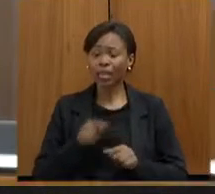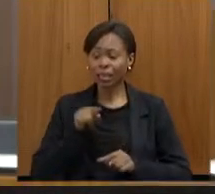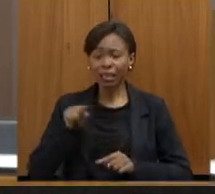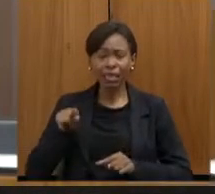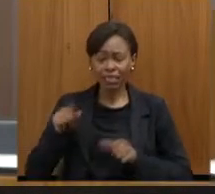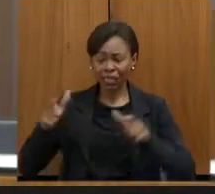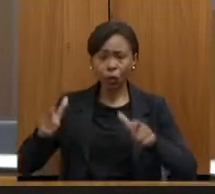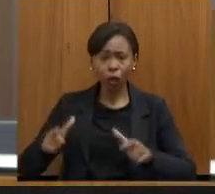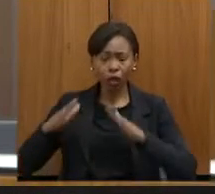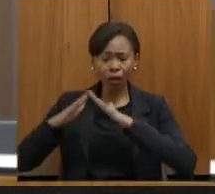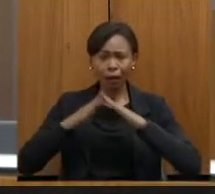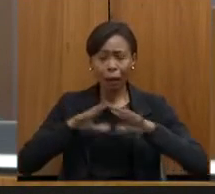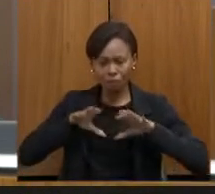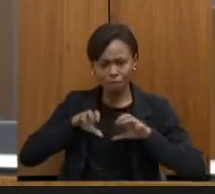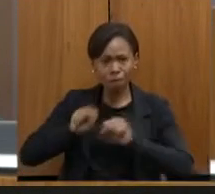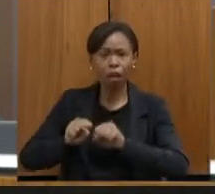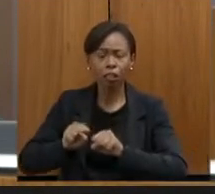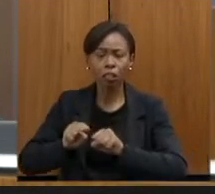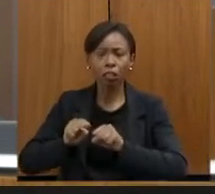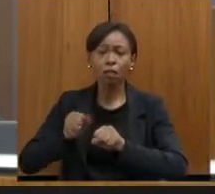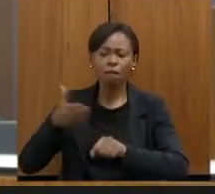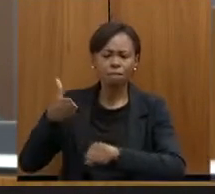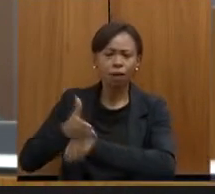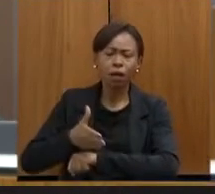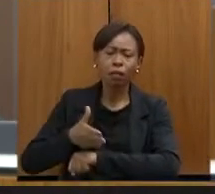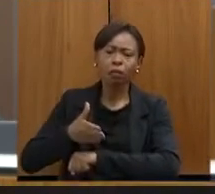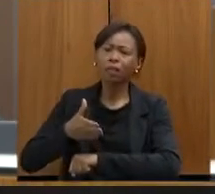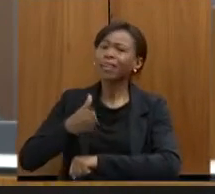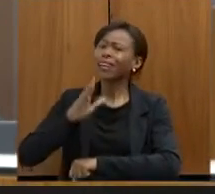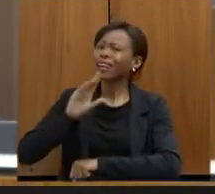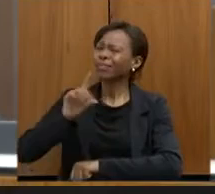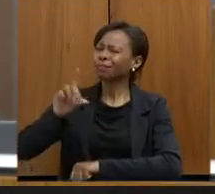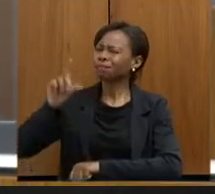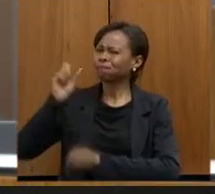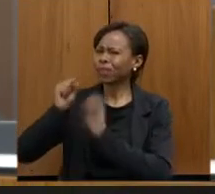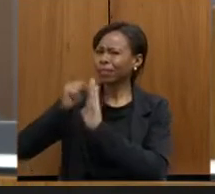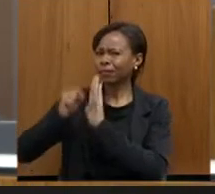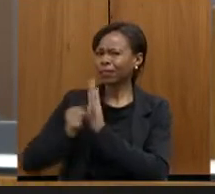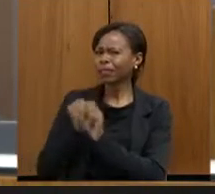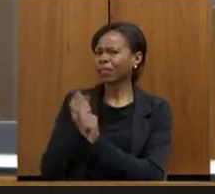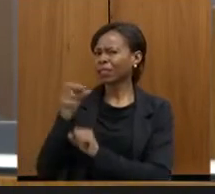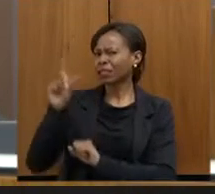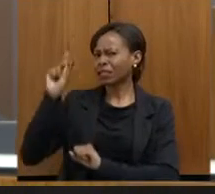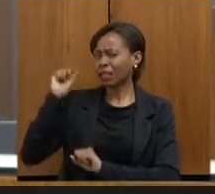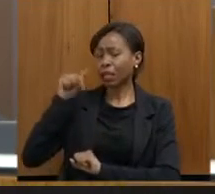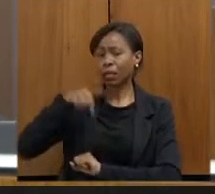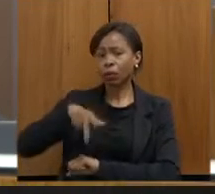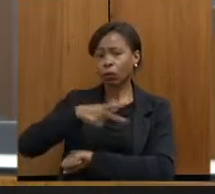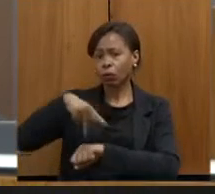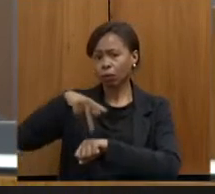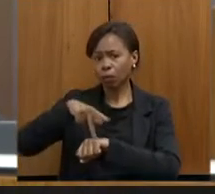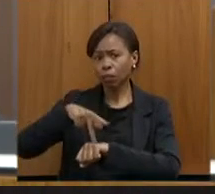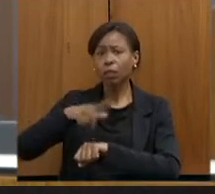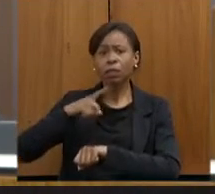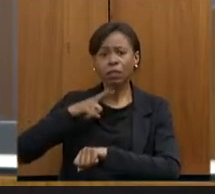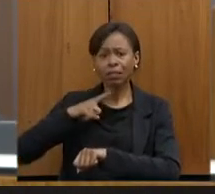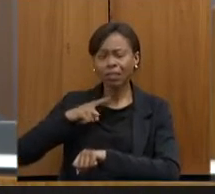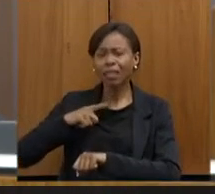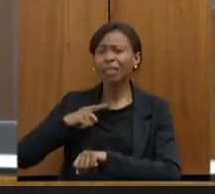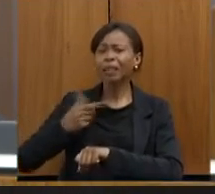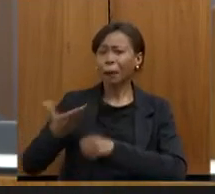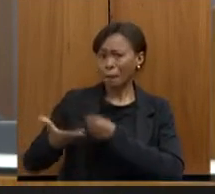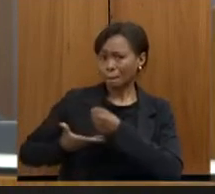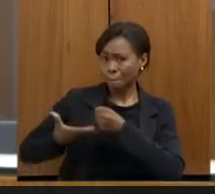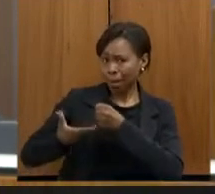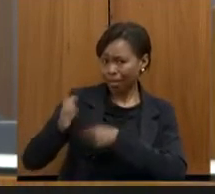vitória vem de séculos, nós somos um país, vamos lembrar, nossas origens portuguesas, em que,